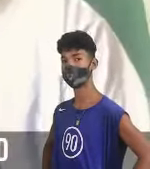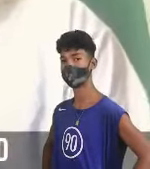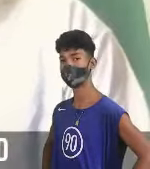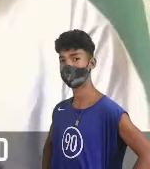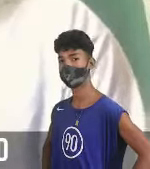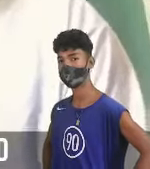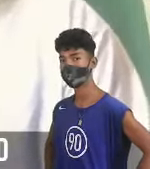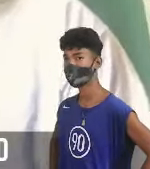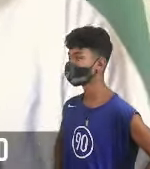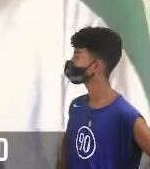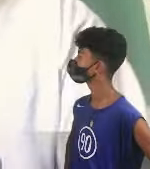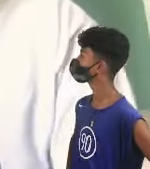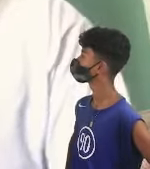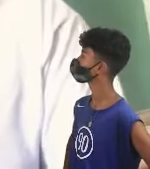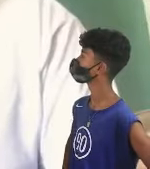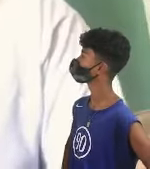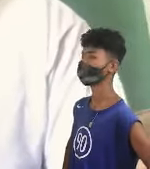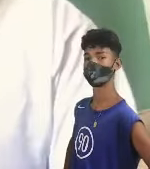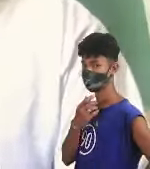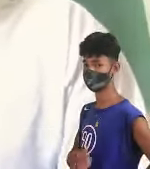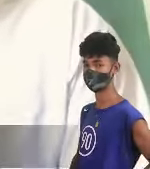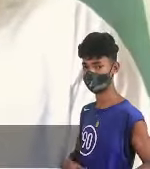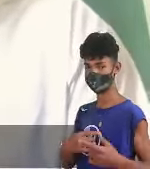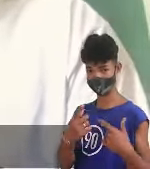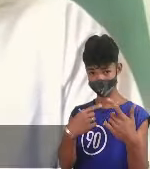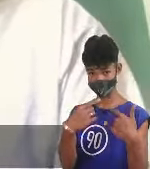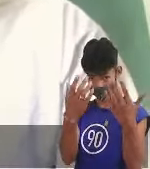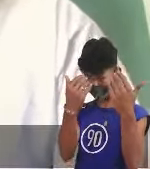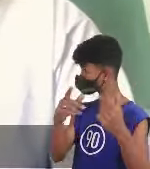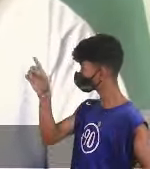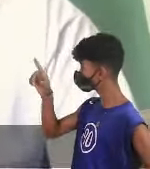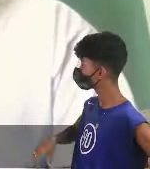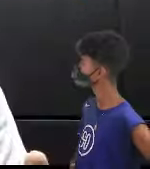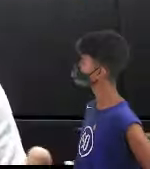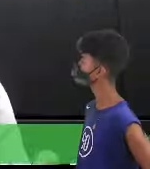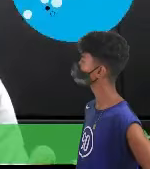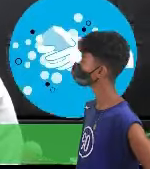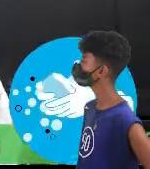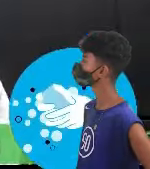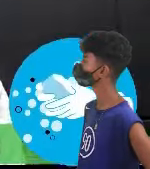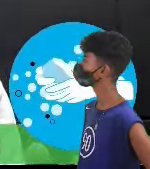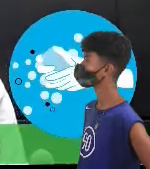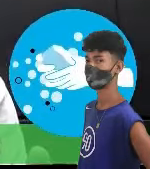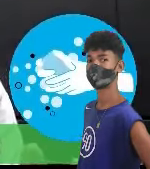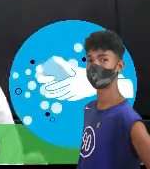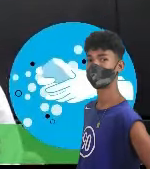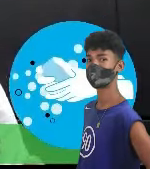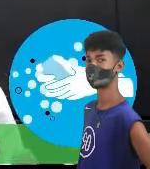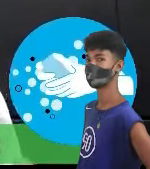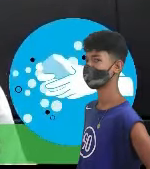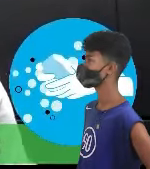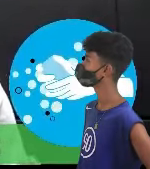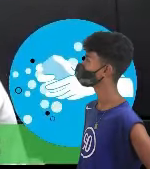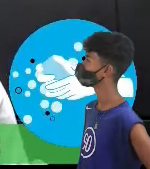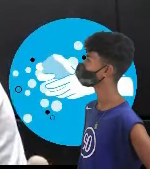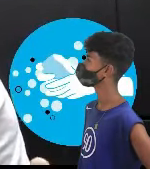paródias. Quais os cuidados contra o Covid? Você tem que tomar. Lave bem as